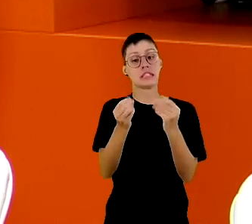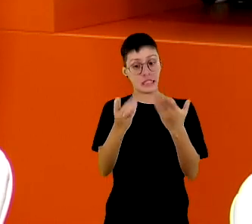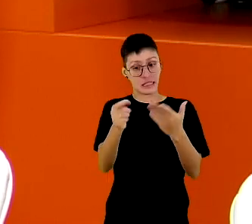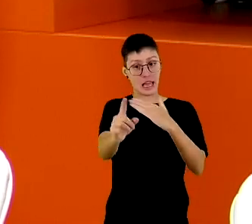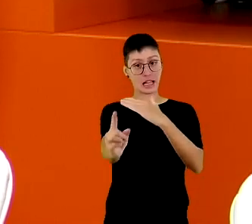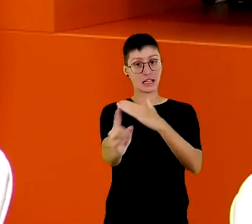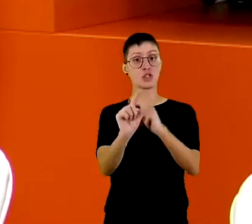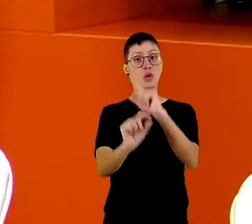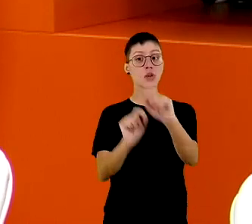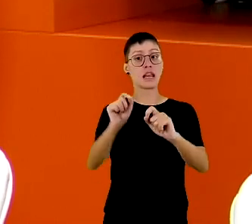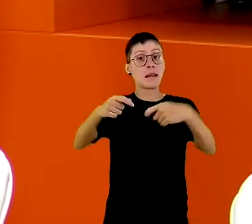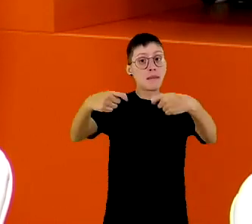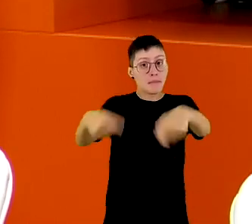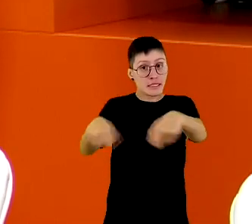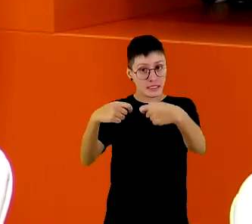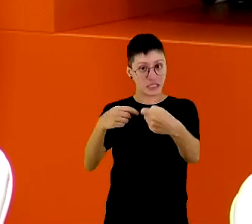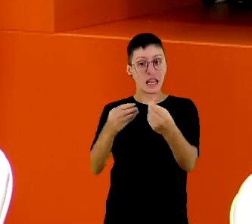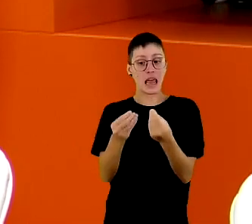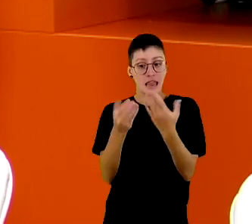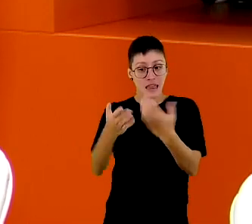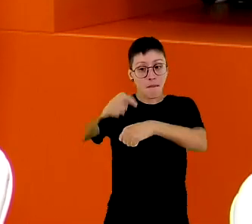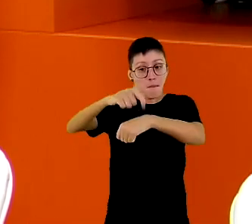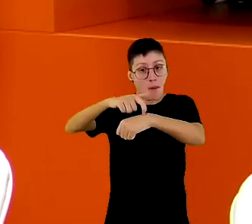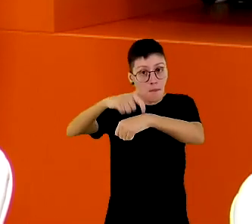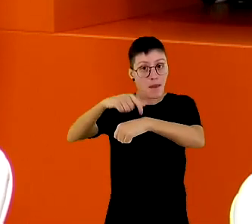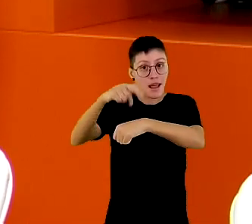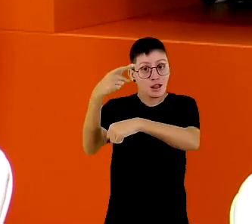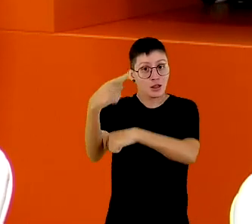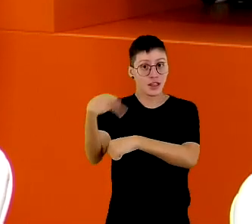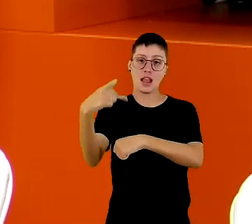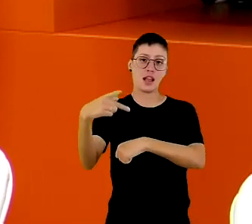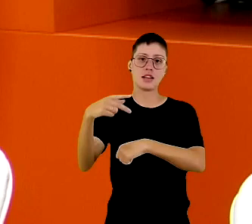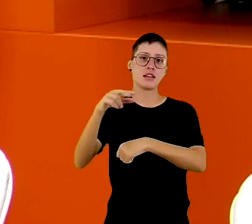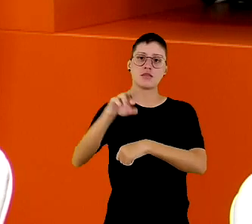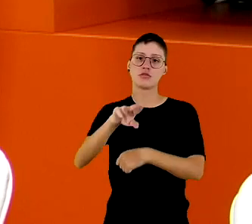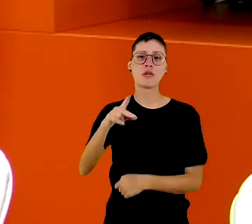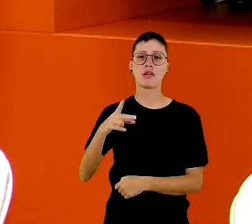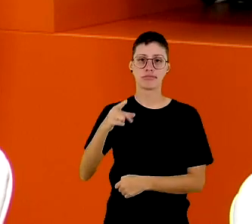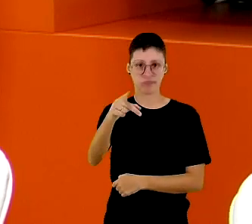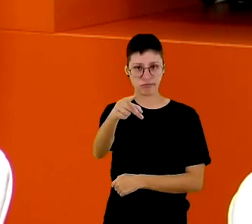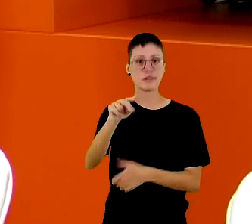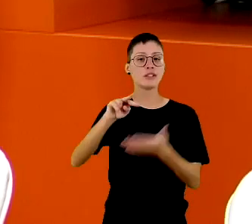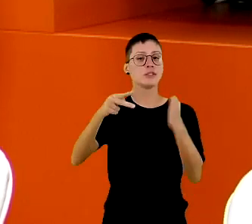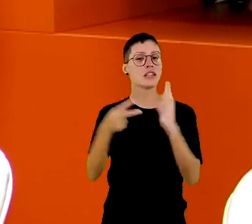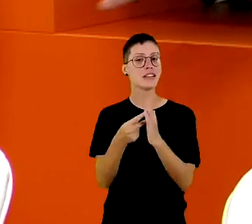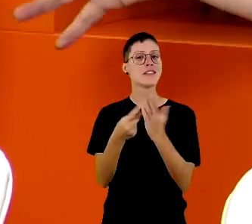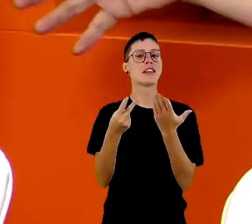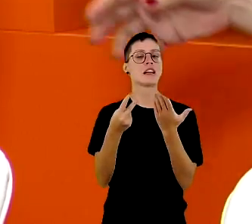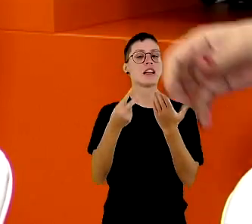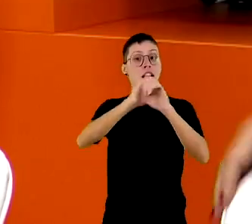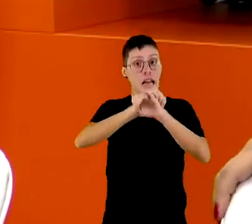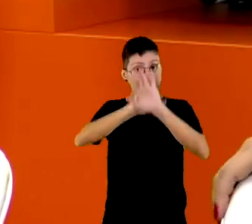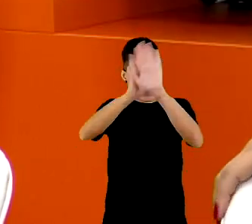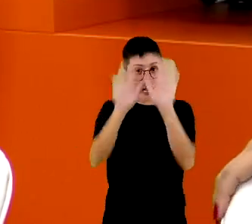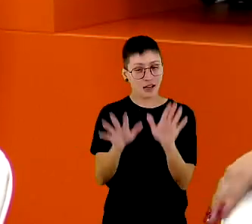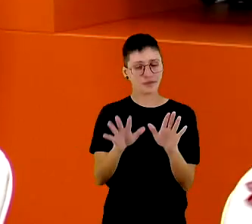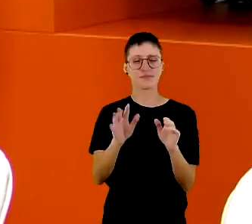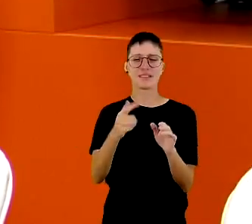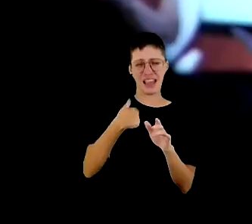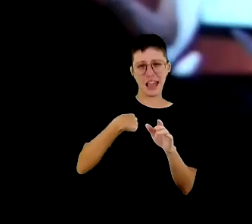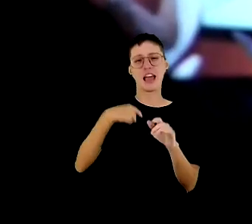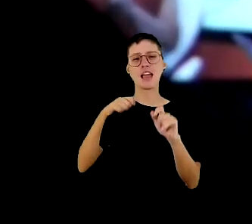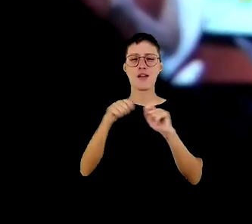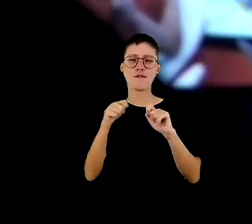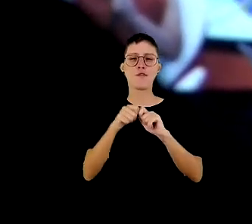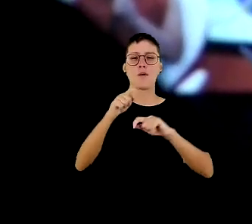ele precisa para aquele momento. Né? E isso traz transparência. Porque quando a gente começa a falar, eu vou lançar um produto,